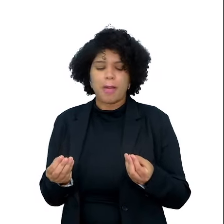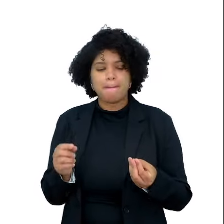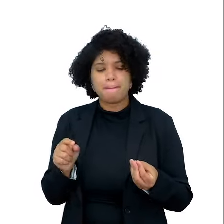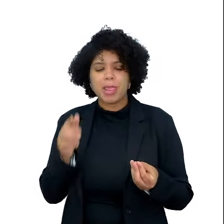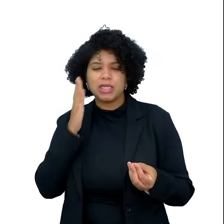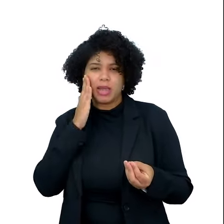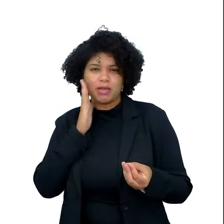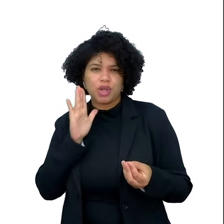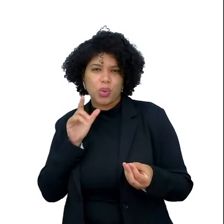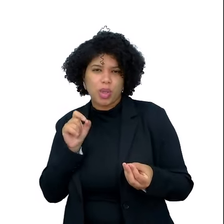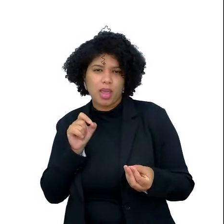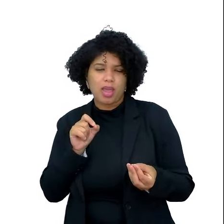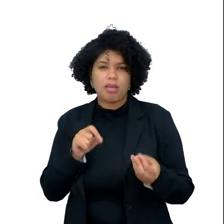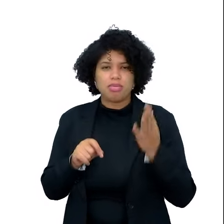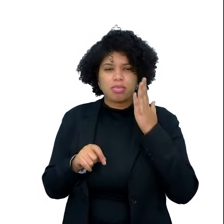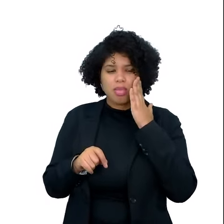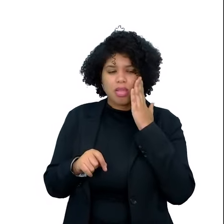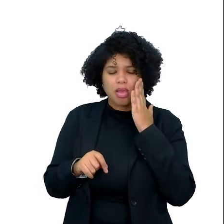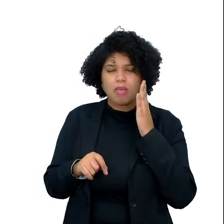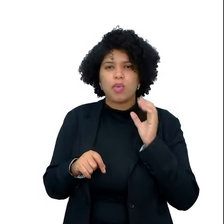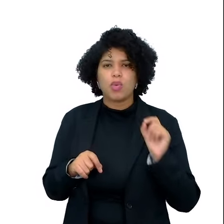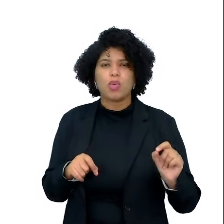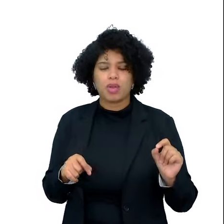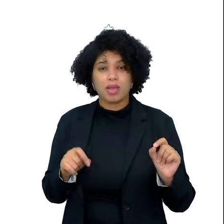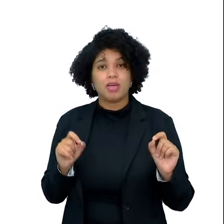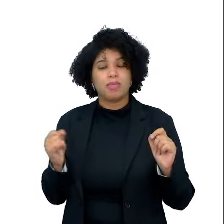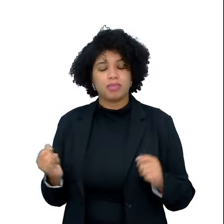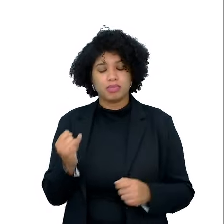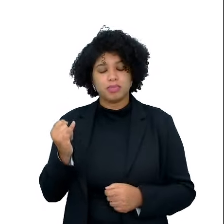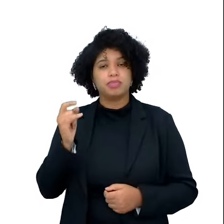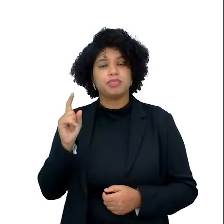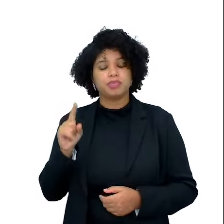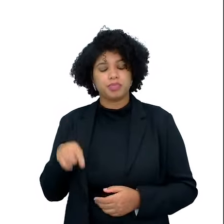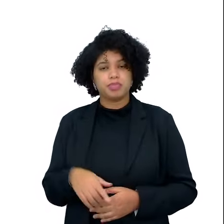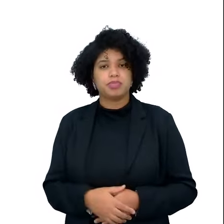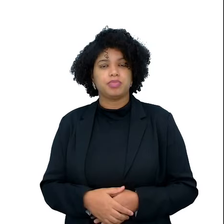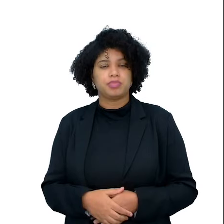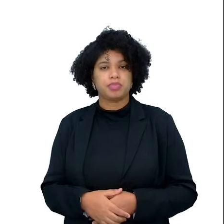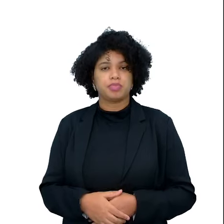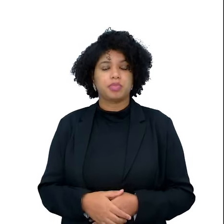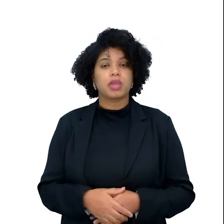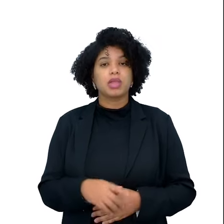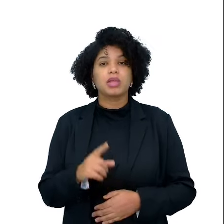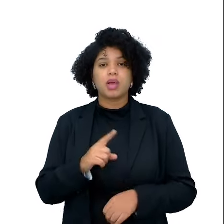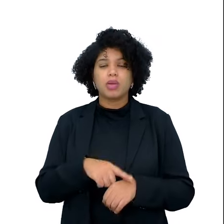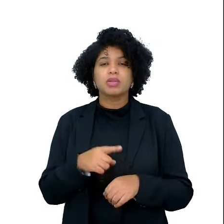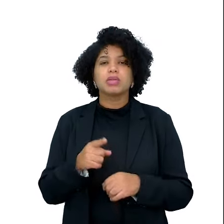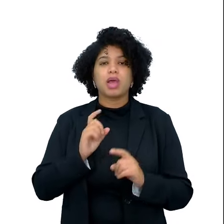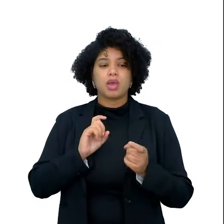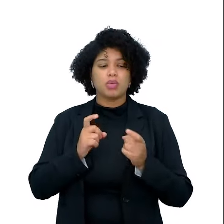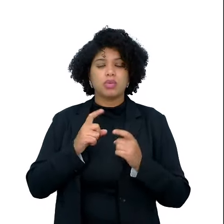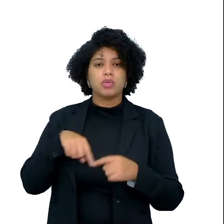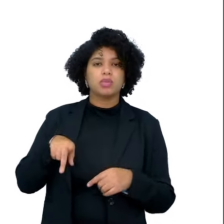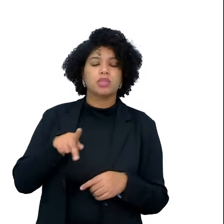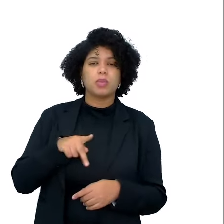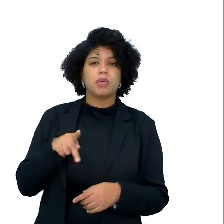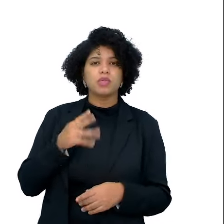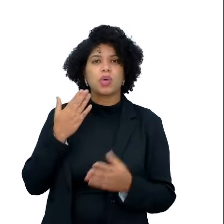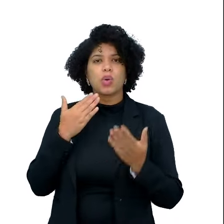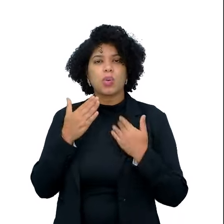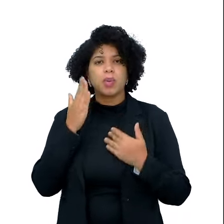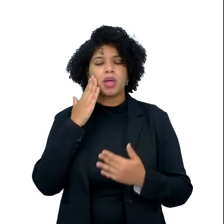apurado. Tragam isso à luz na reunião, conversem entre vocês para que vocês saibam